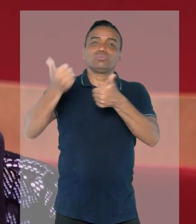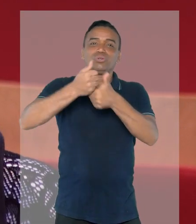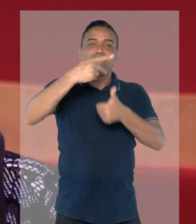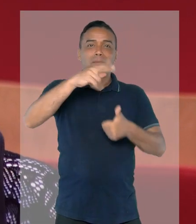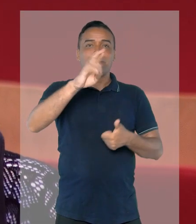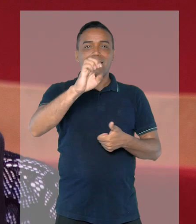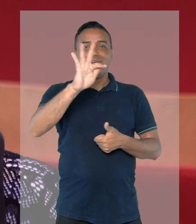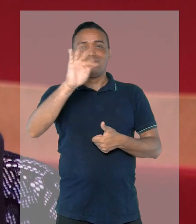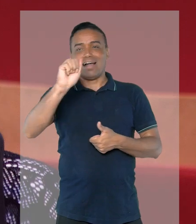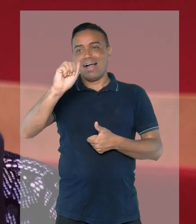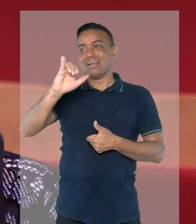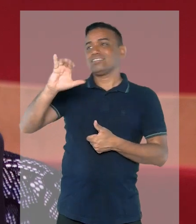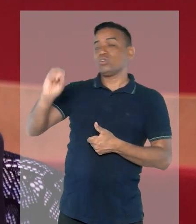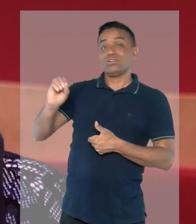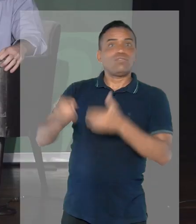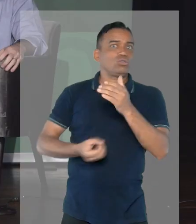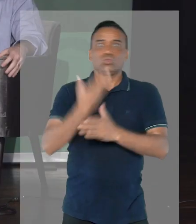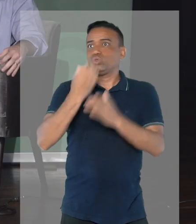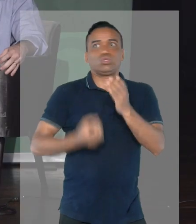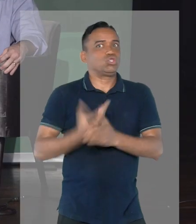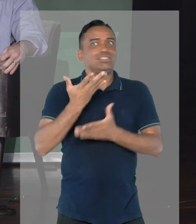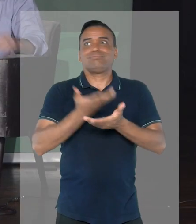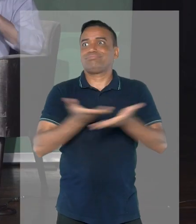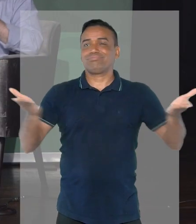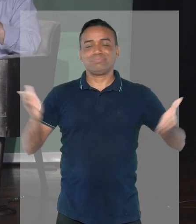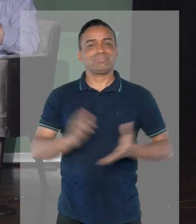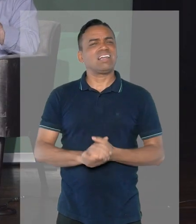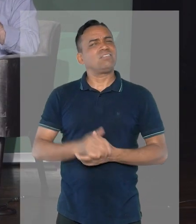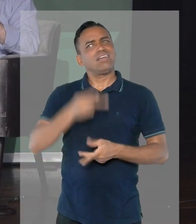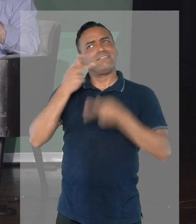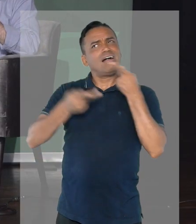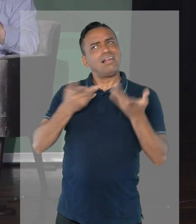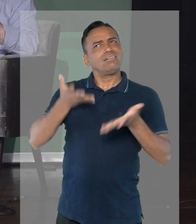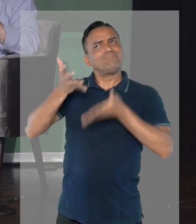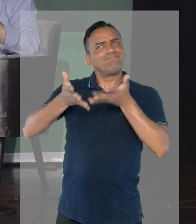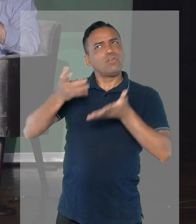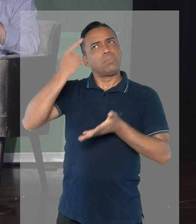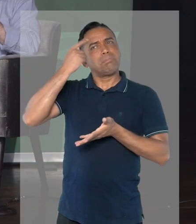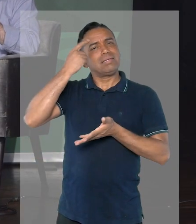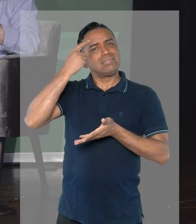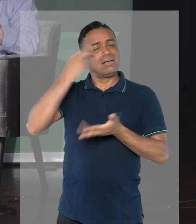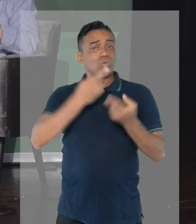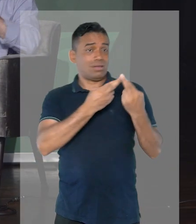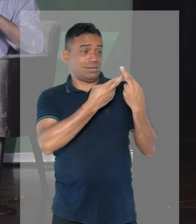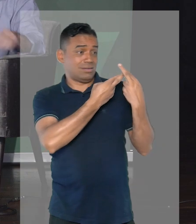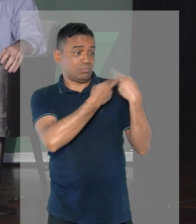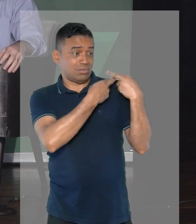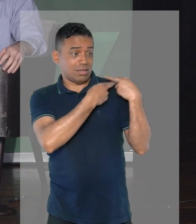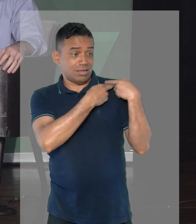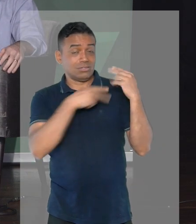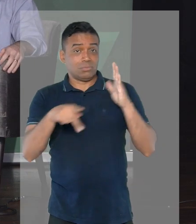pouco assim que a coisa foi nascendo. Assim. Falando isso, eu fiquei pensando assim, se esse papel realmente é